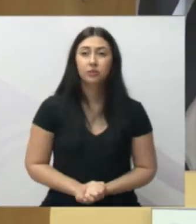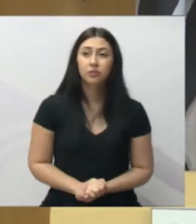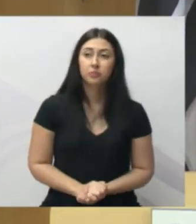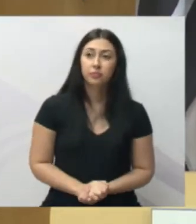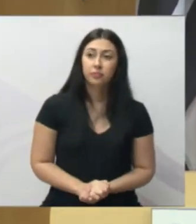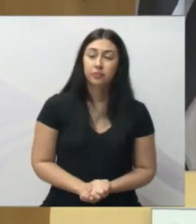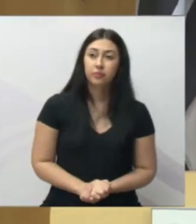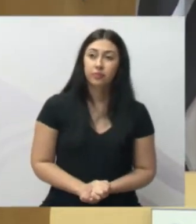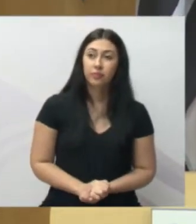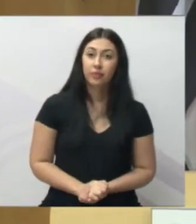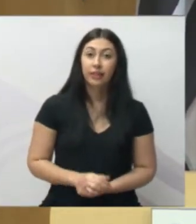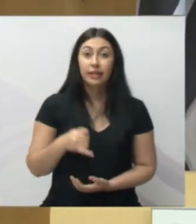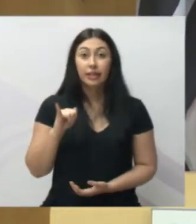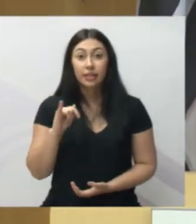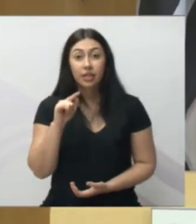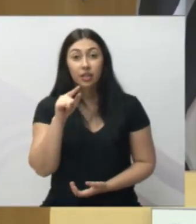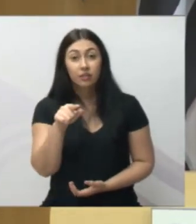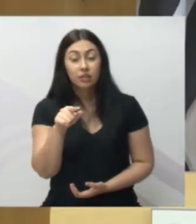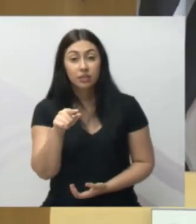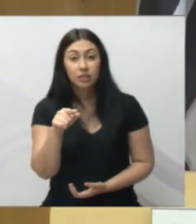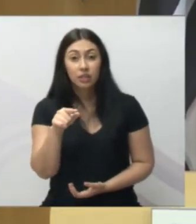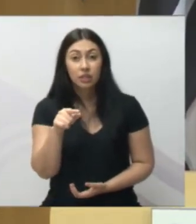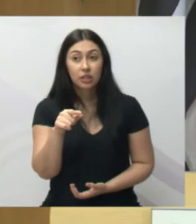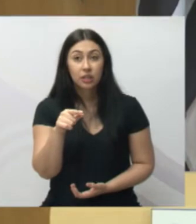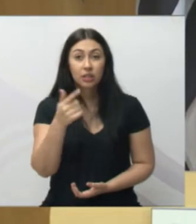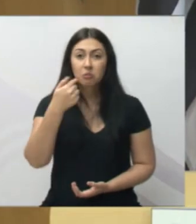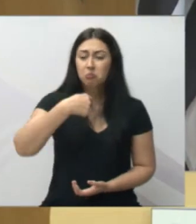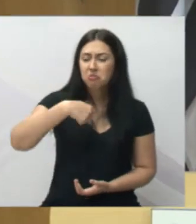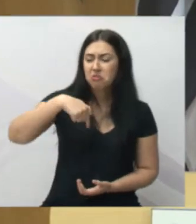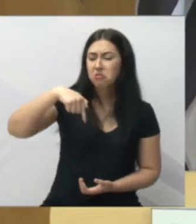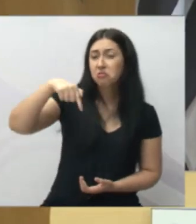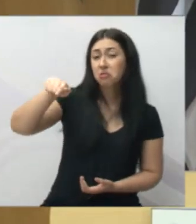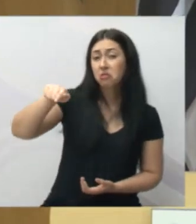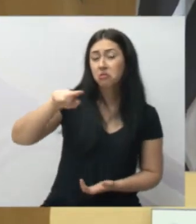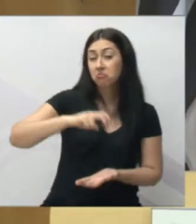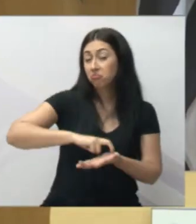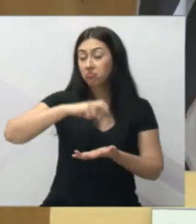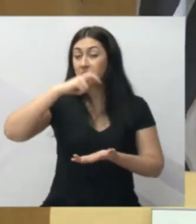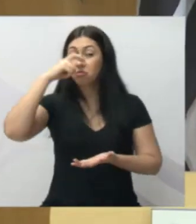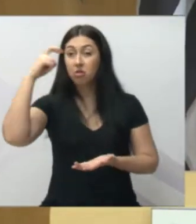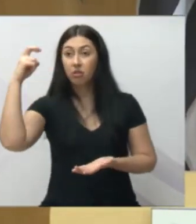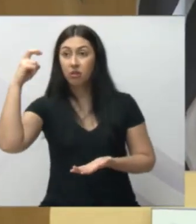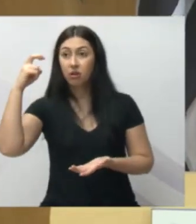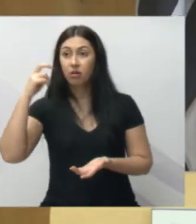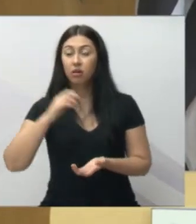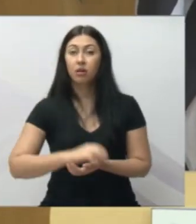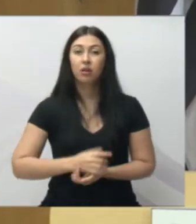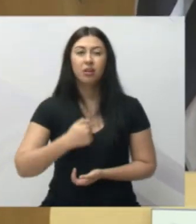Para você sair daqui hoje, na parte da manhã, como eu faço, ir lá